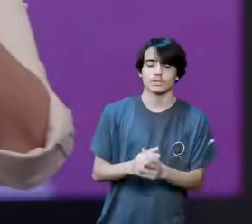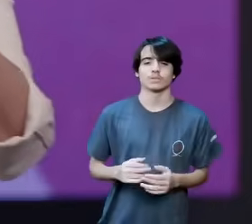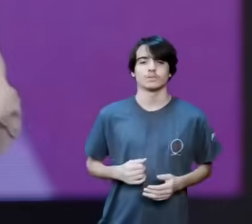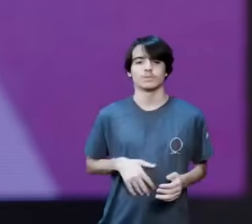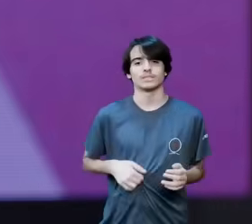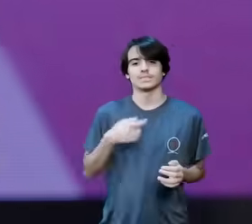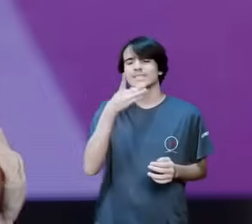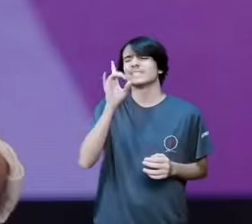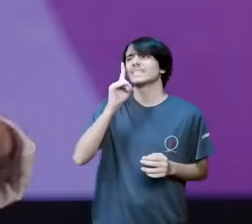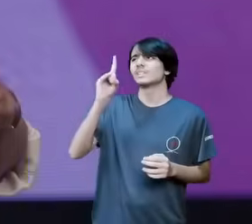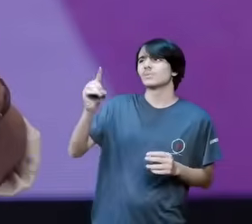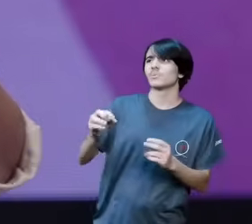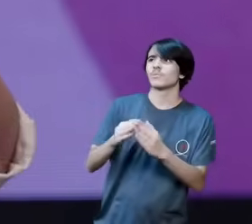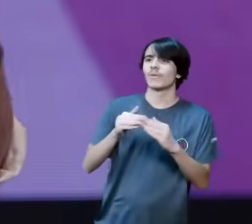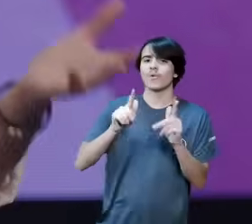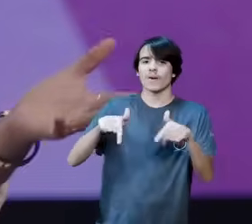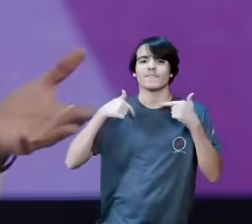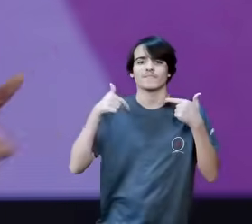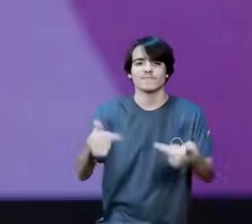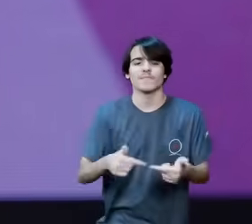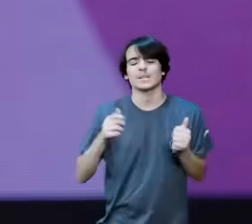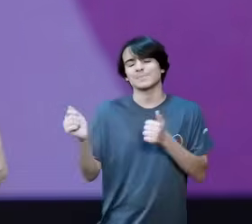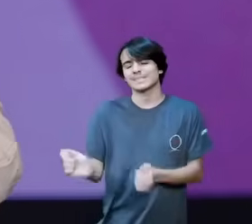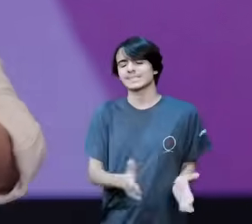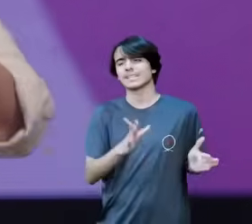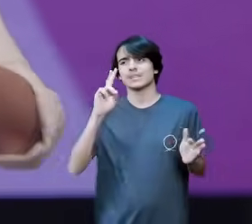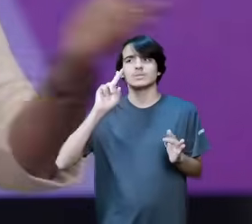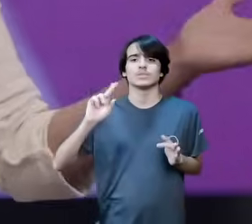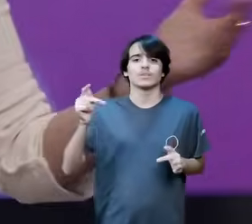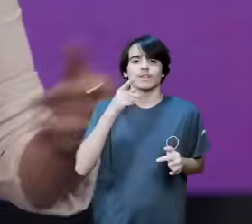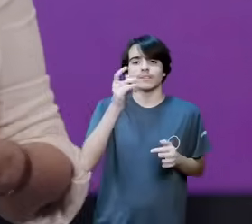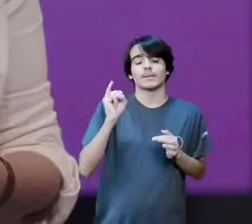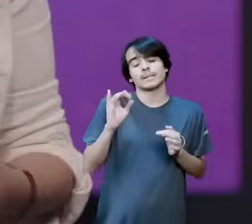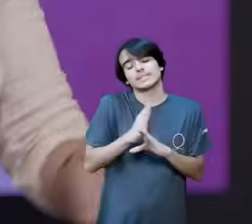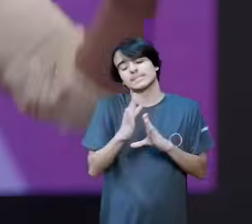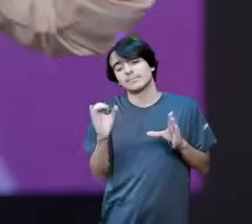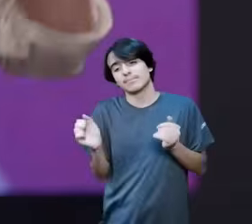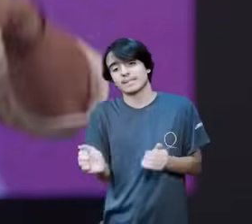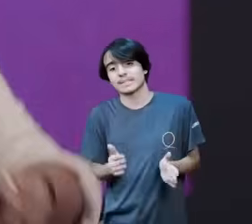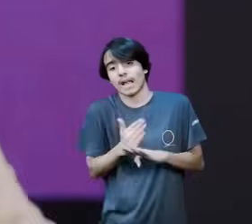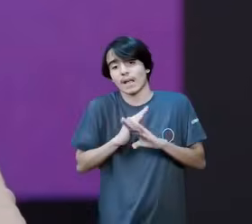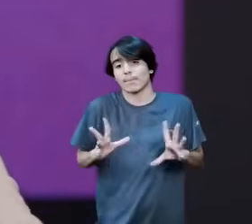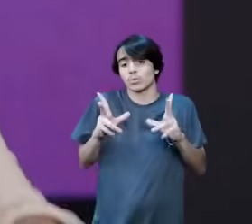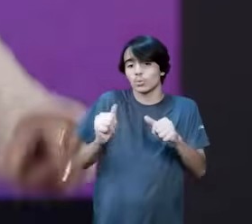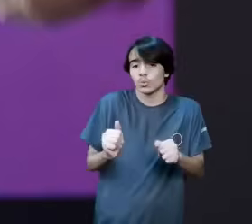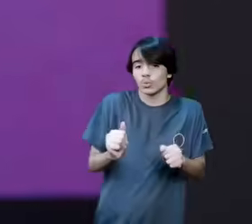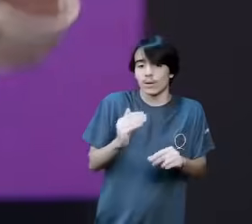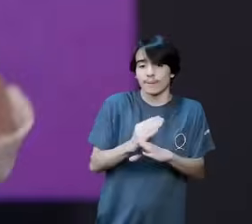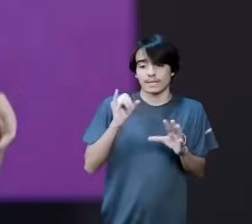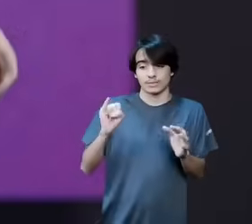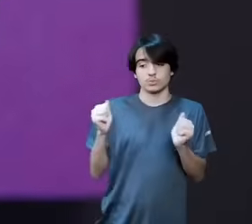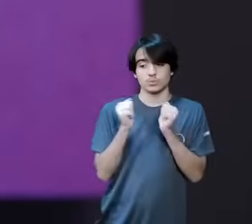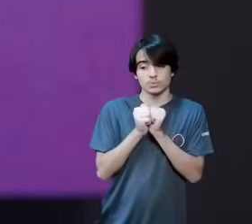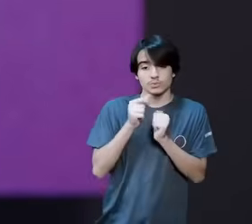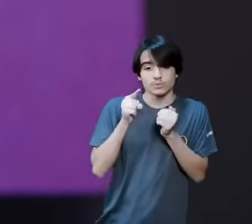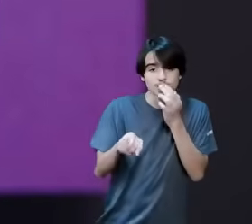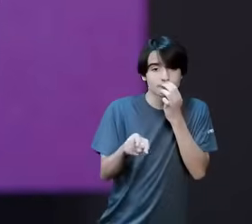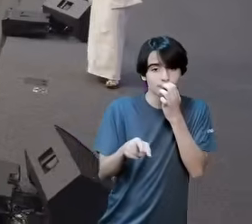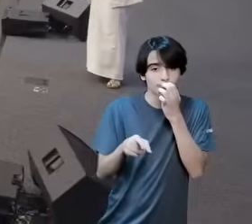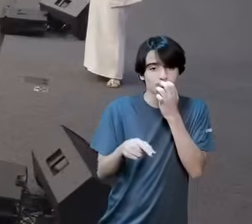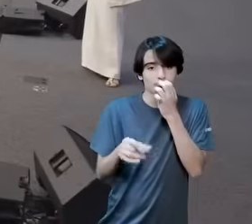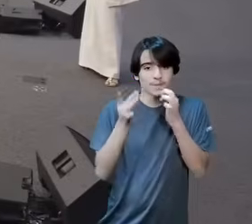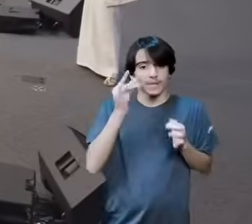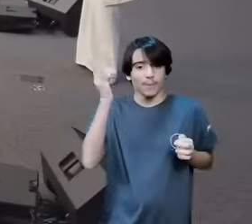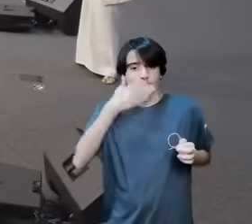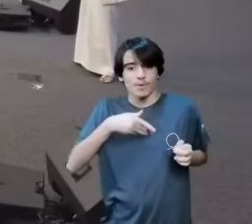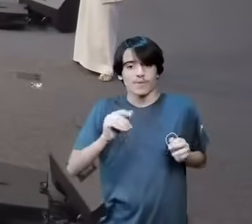e dizendo: Deus, faz essa prova passar. E o Senhor está dizendo: se passar, acaba tudo. Mas se eu passar contigo nela, essa prova vai